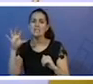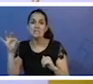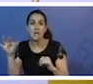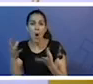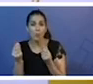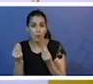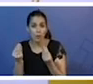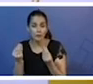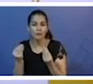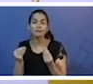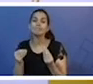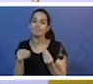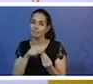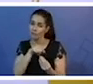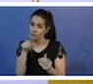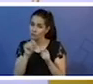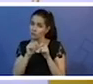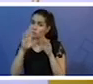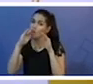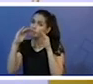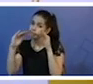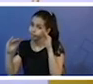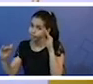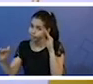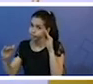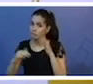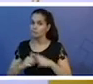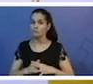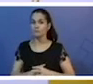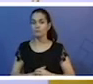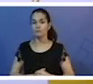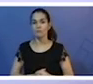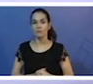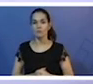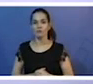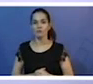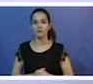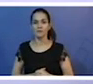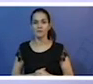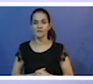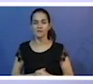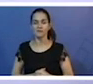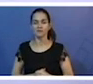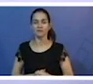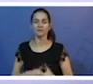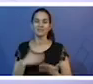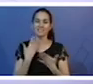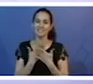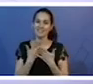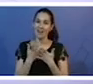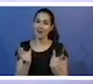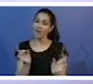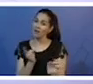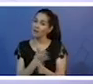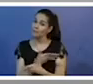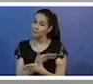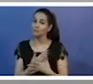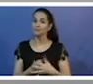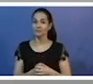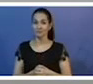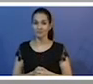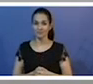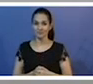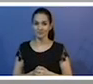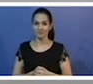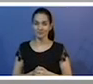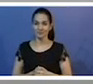na absorção aí do cálcio para os ossos. E é isso, pessoal. E a nossa aula ela vai